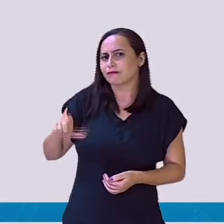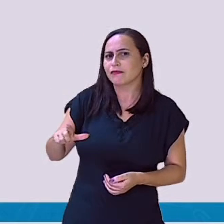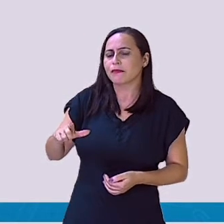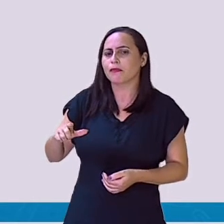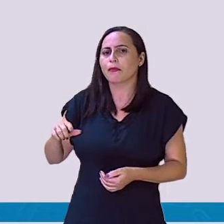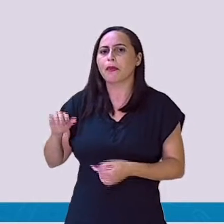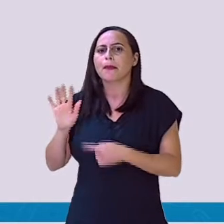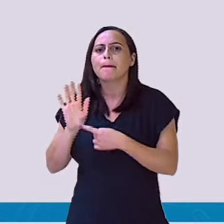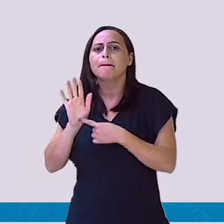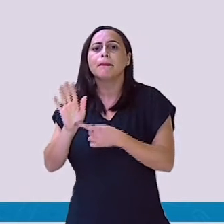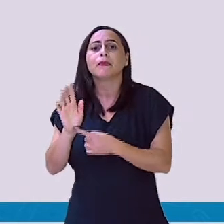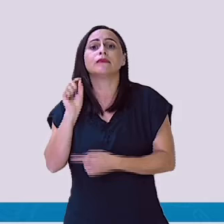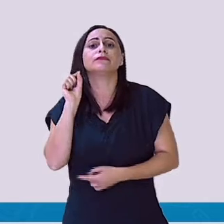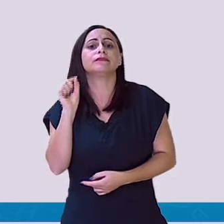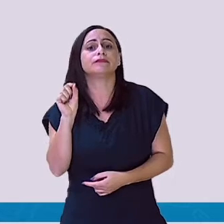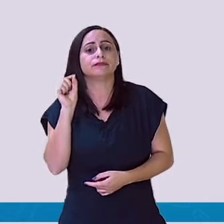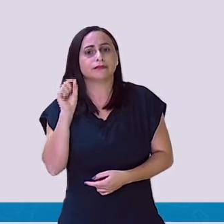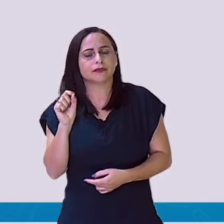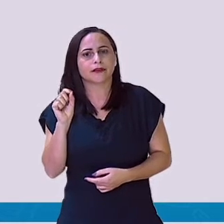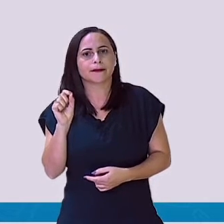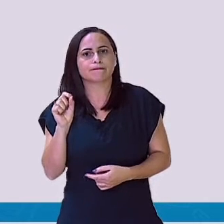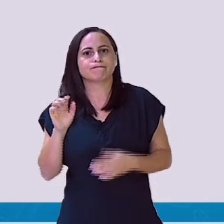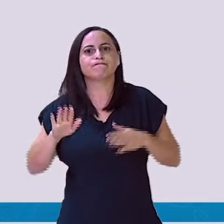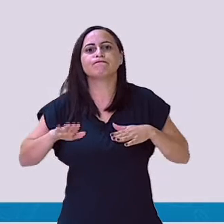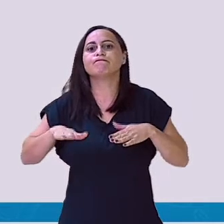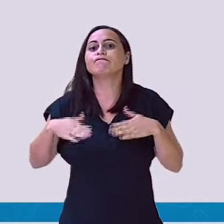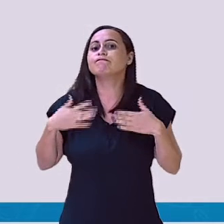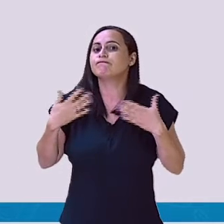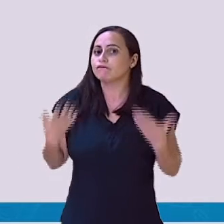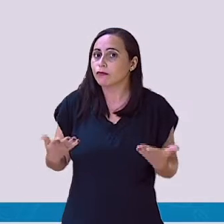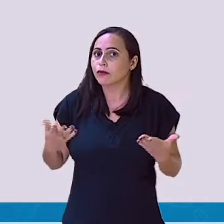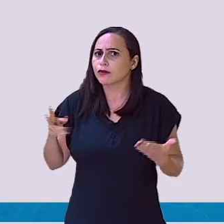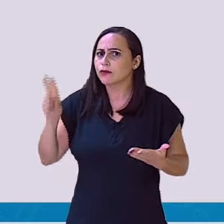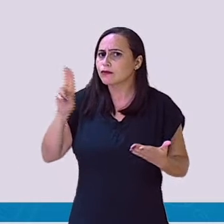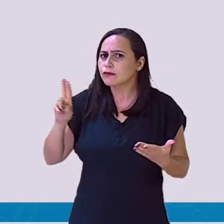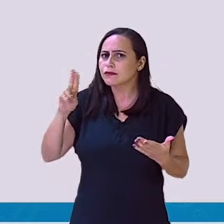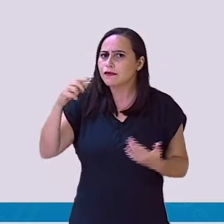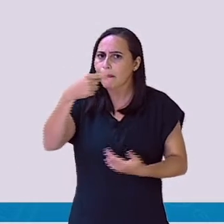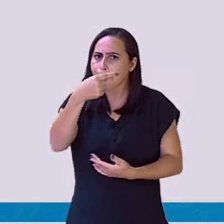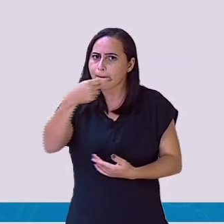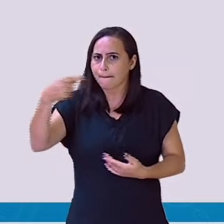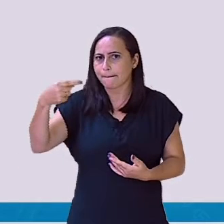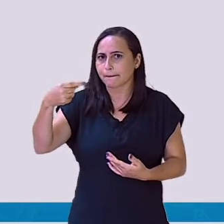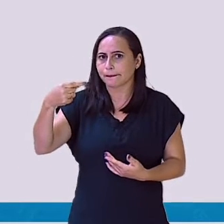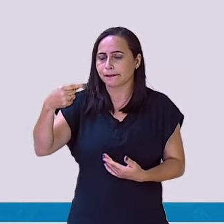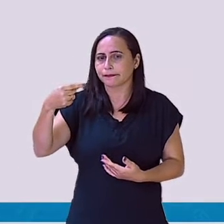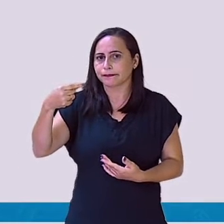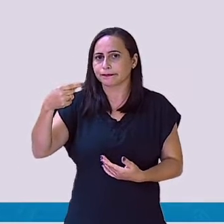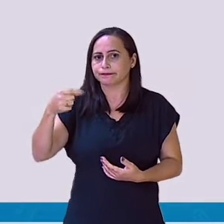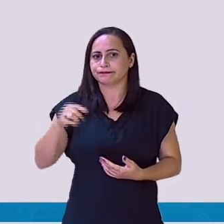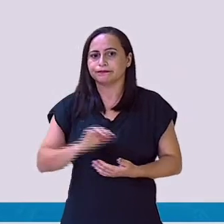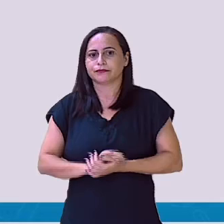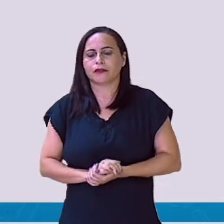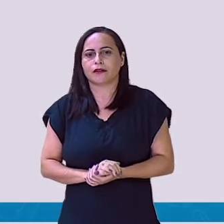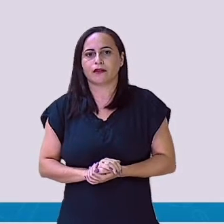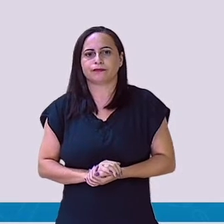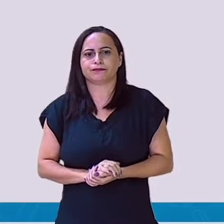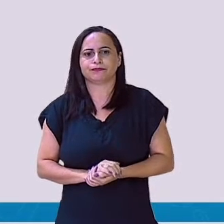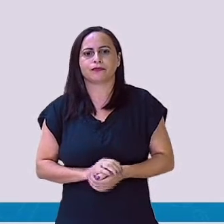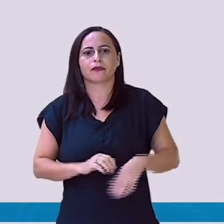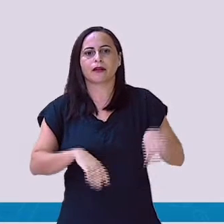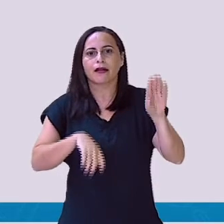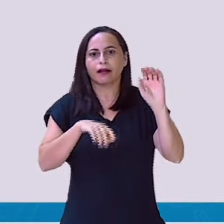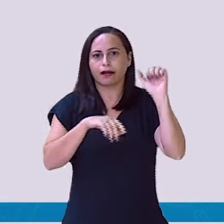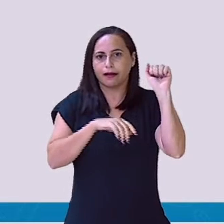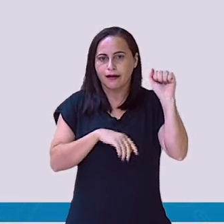Quando é que nós utilizamos essa pontuação? Travessão. A mudança de falante